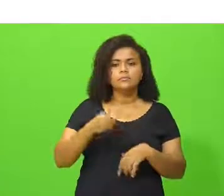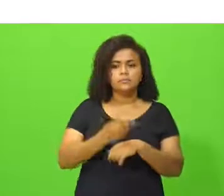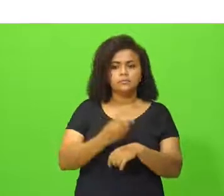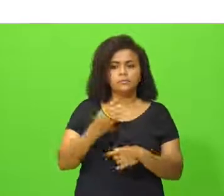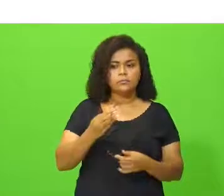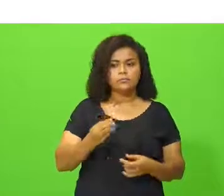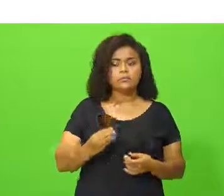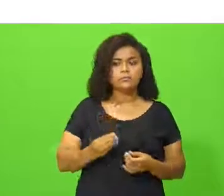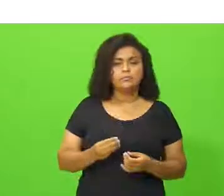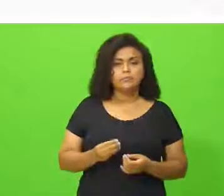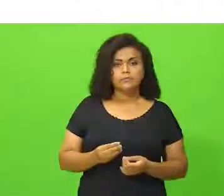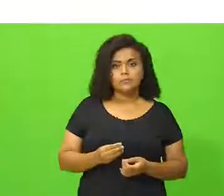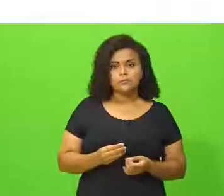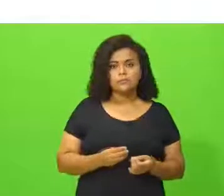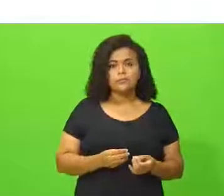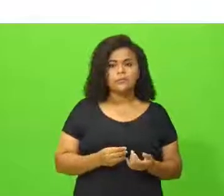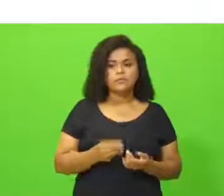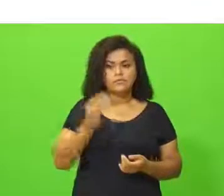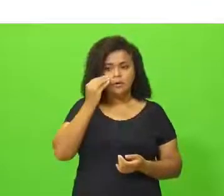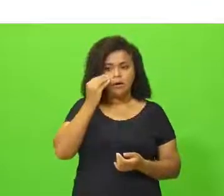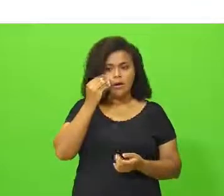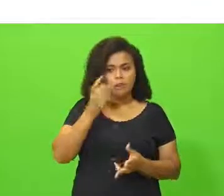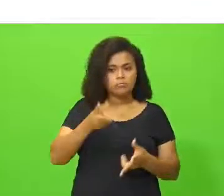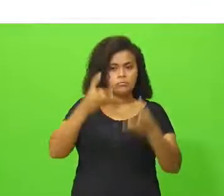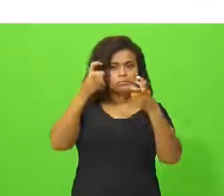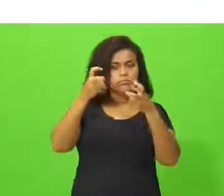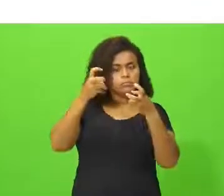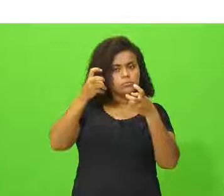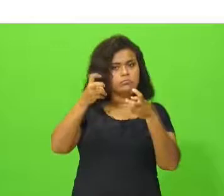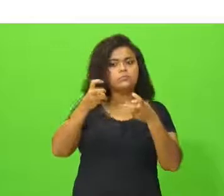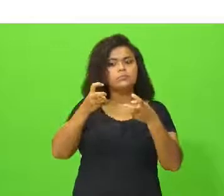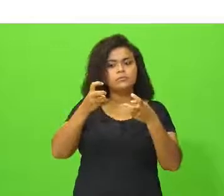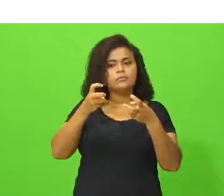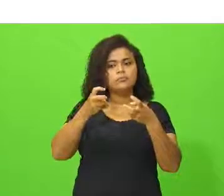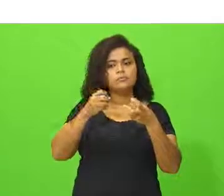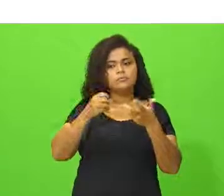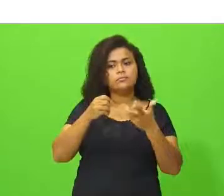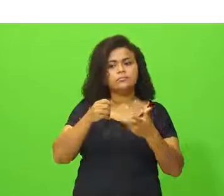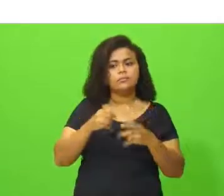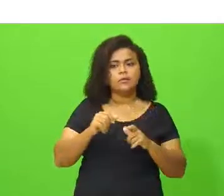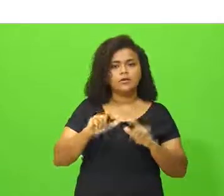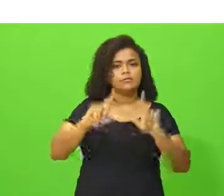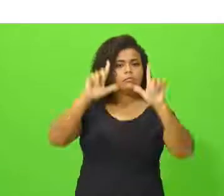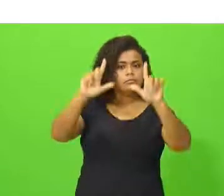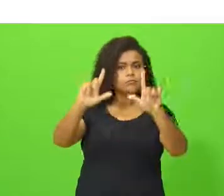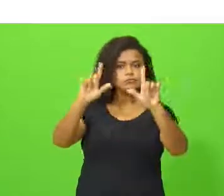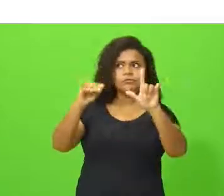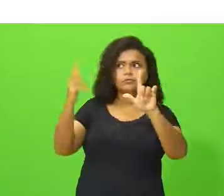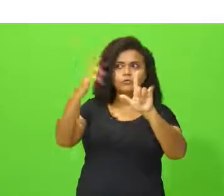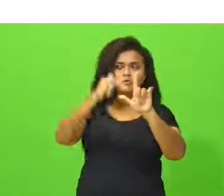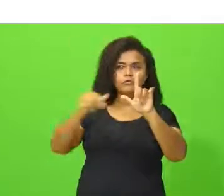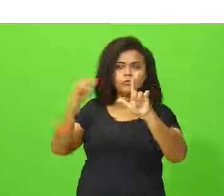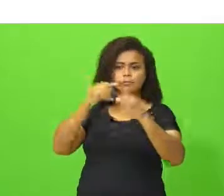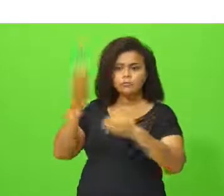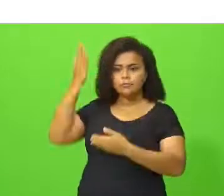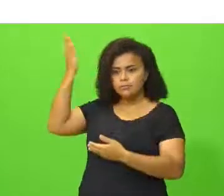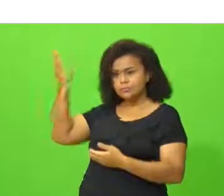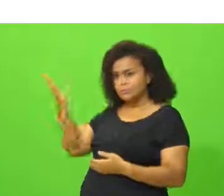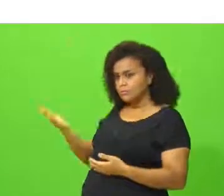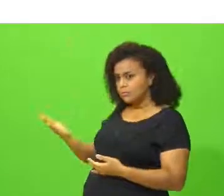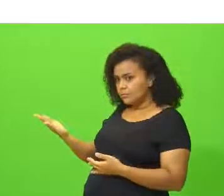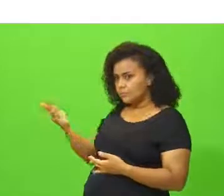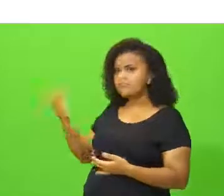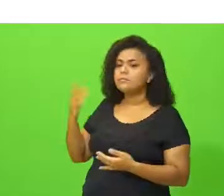seguinte, nós vamos ver que esse quadro ele é bem interessante. Nós vamos agora ver